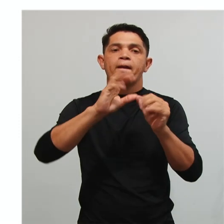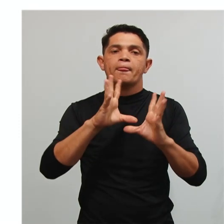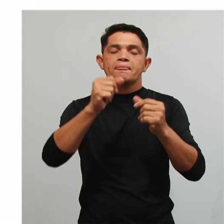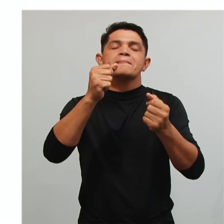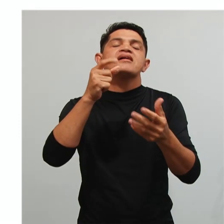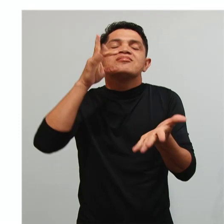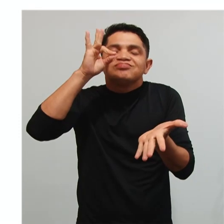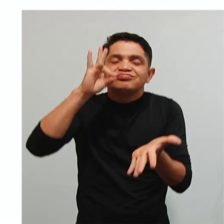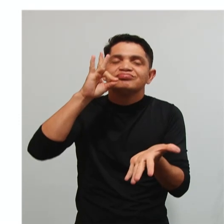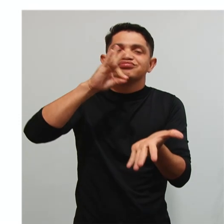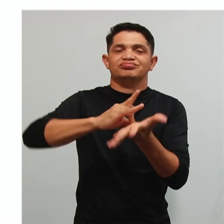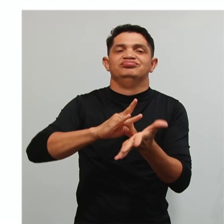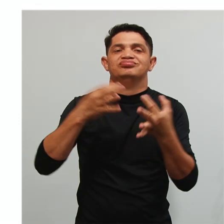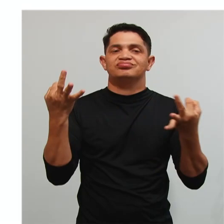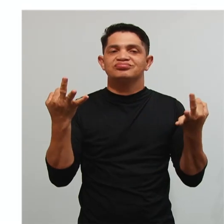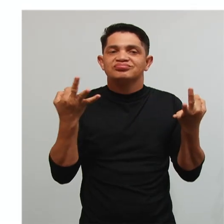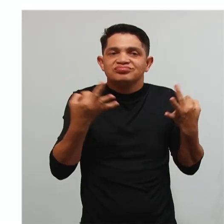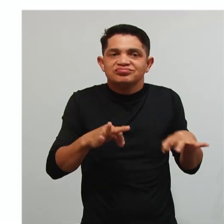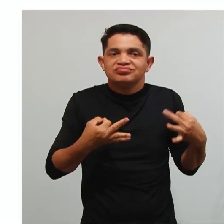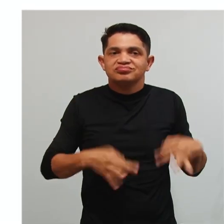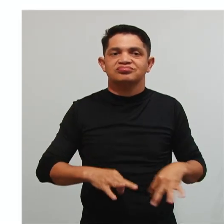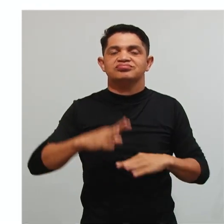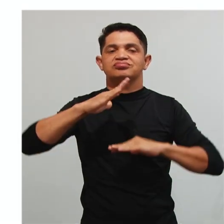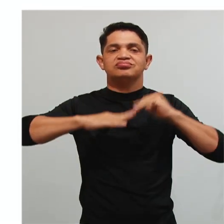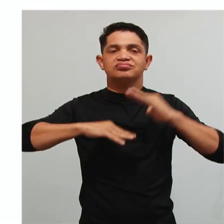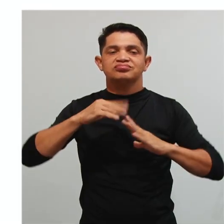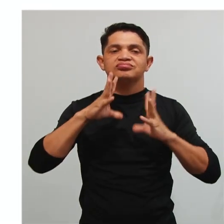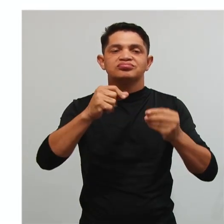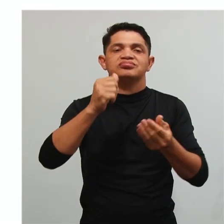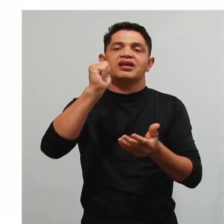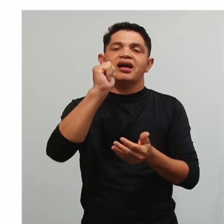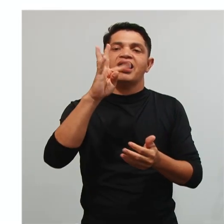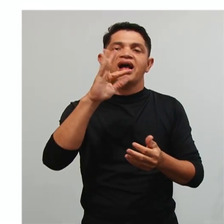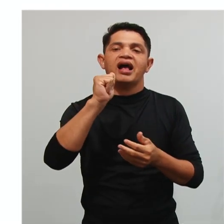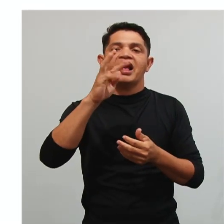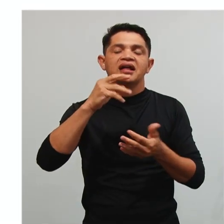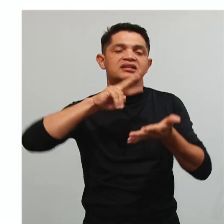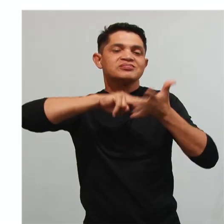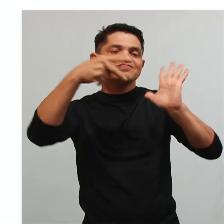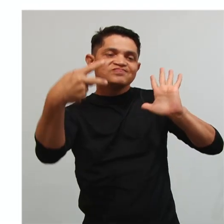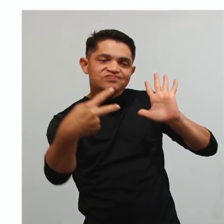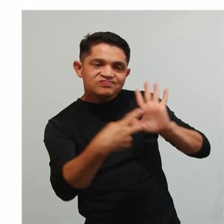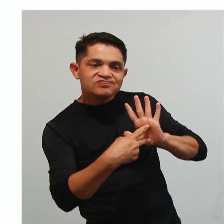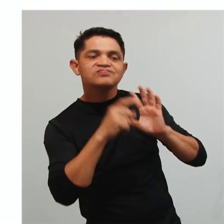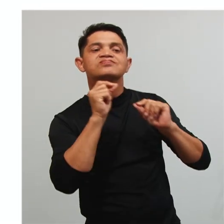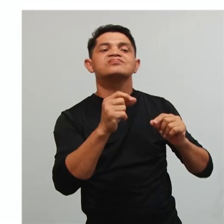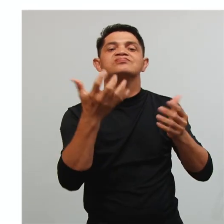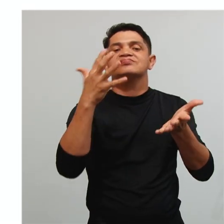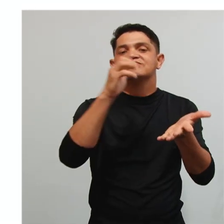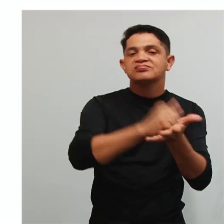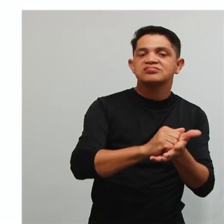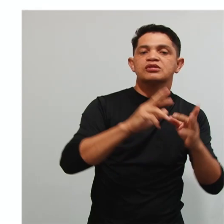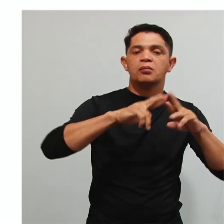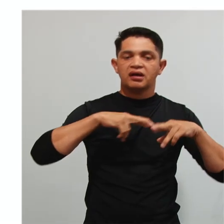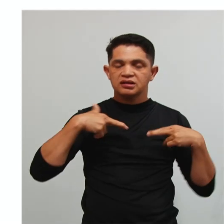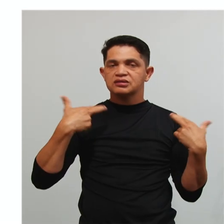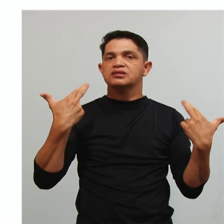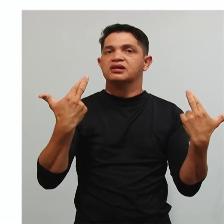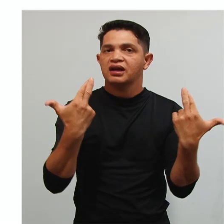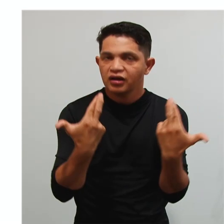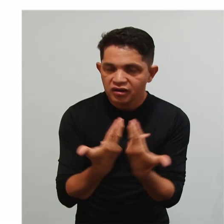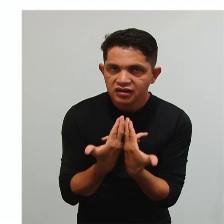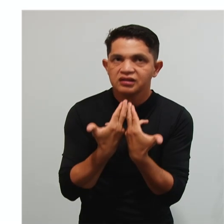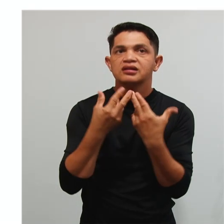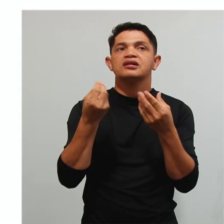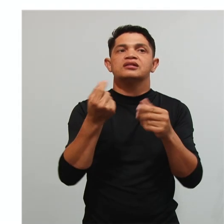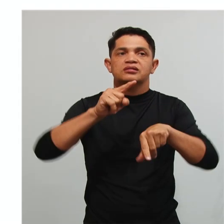registro escrito de forma sucinta, é importante isso aqui, porque imagina, você vai fazer o registro de uma reunião que tem 1